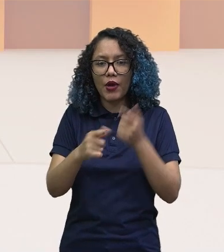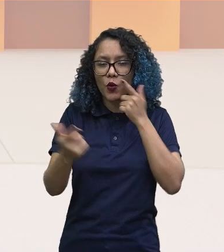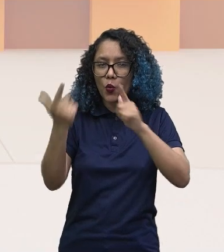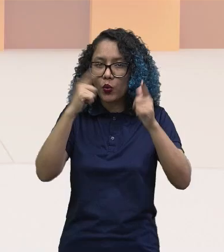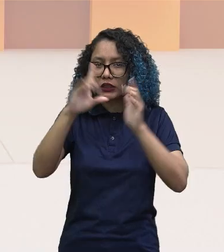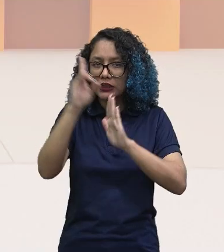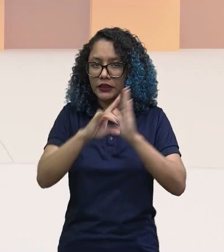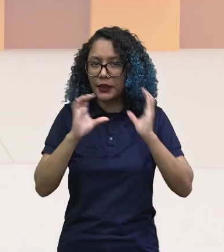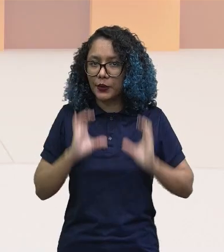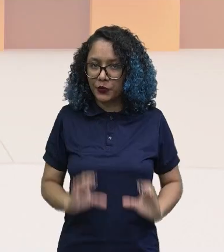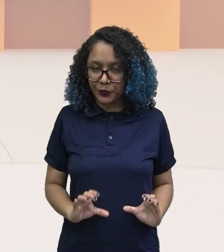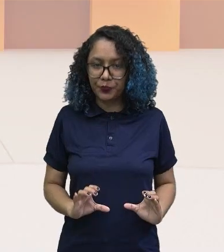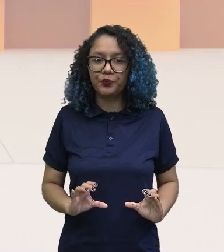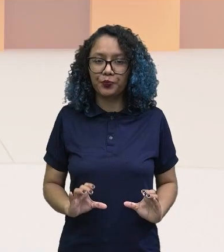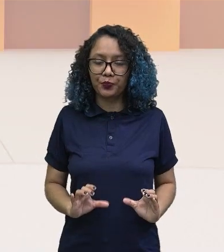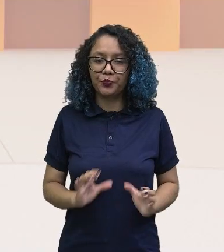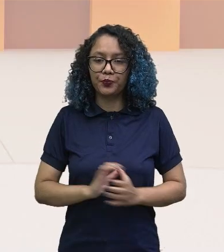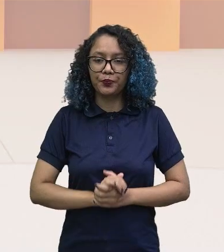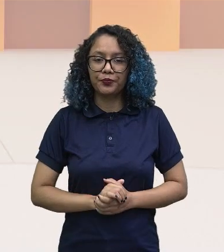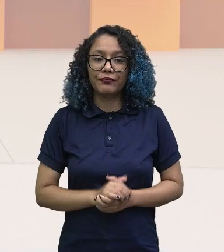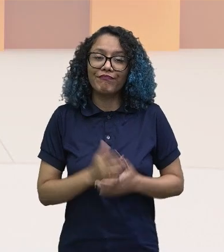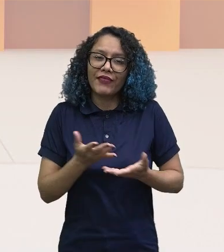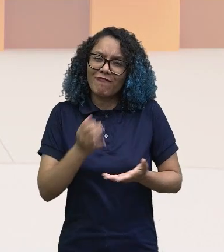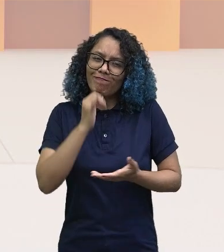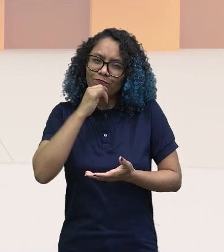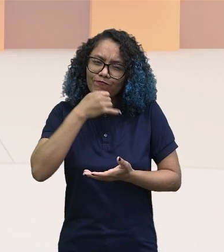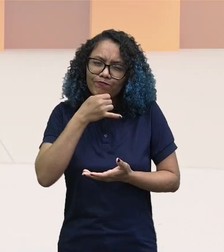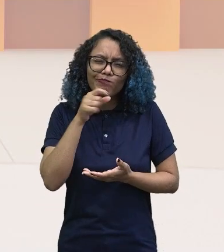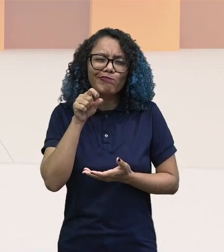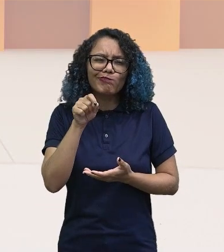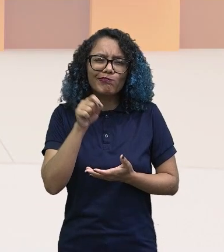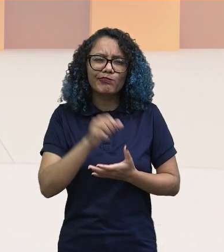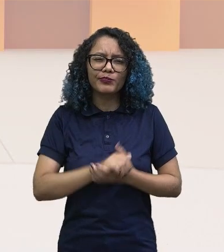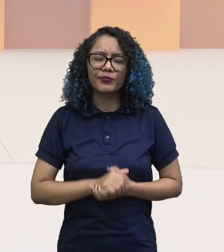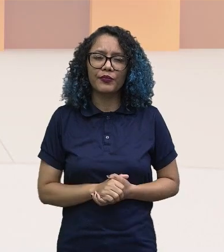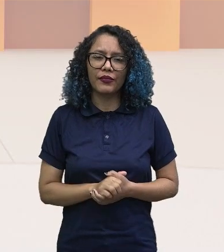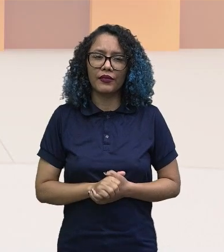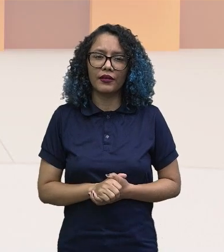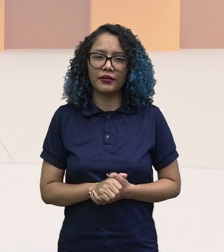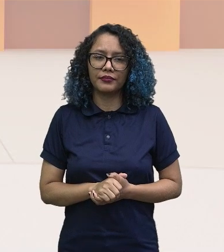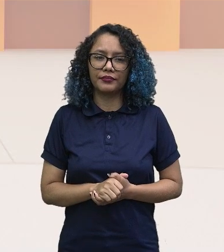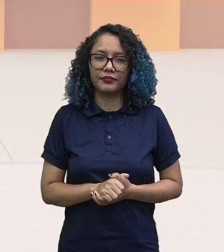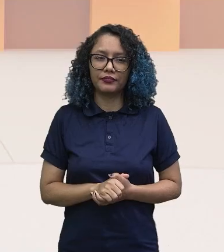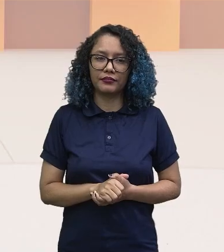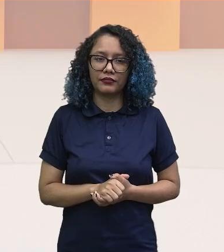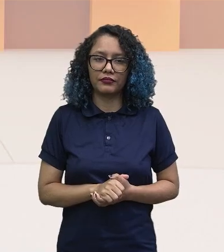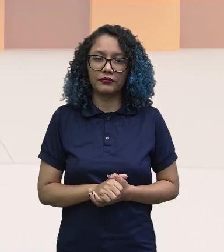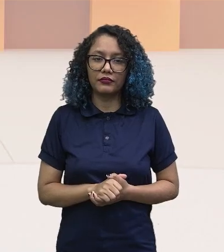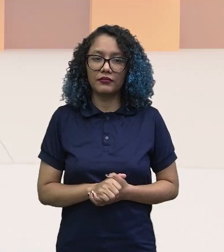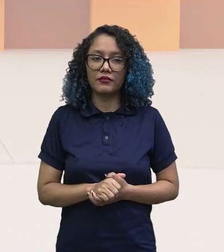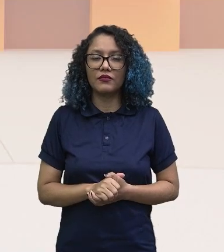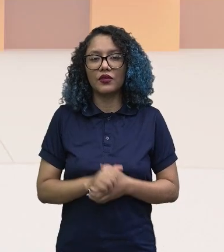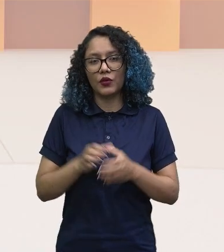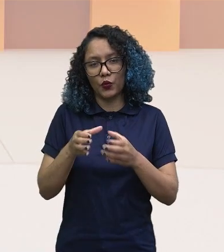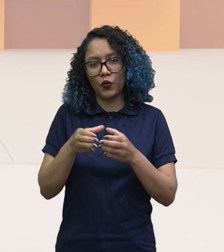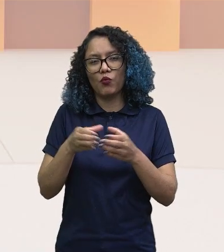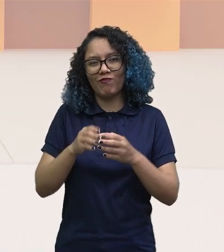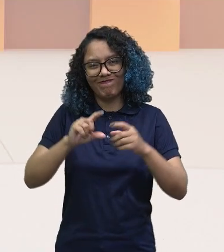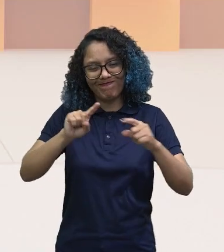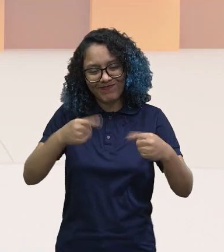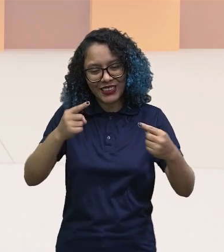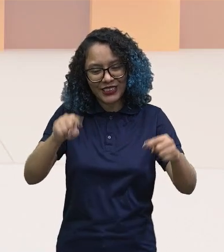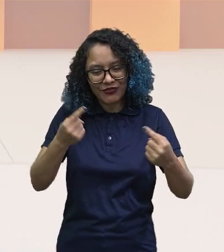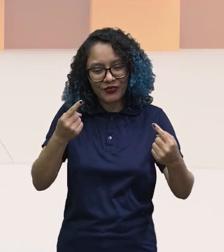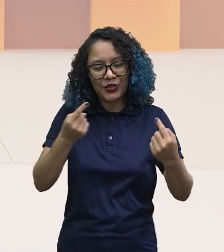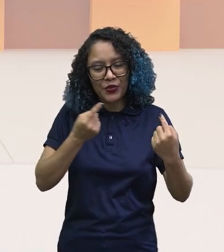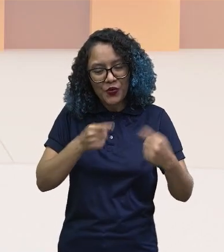direitos civis. Infelizmente, esse movimento ele ainda enfrenta bastante desafios